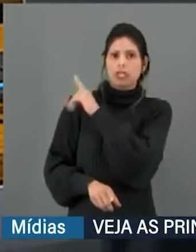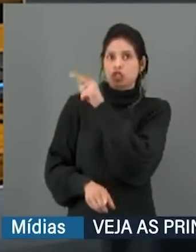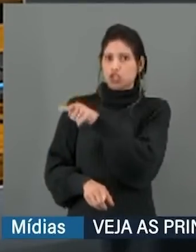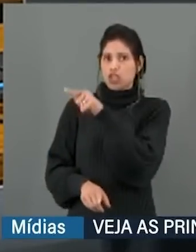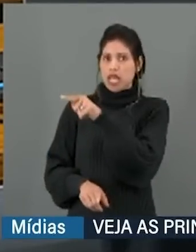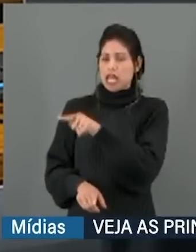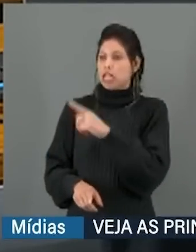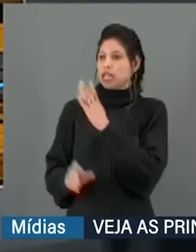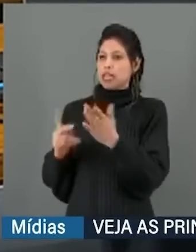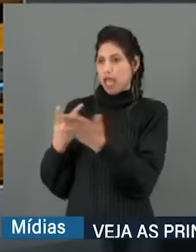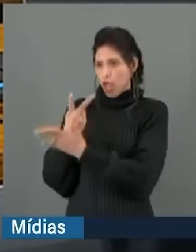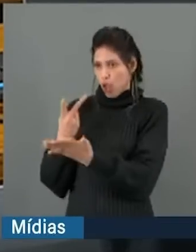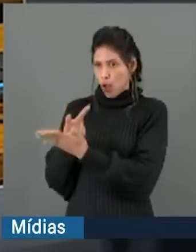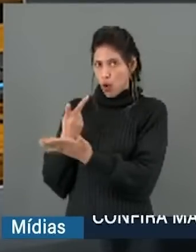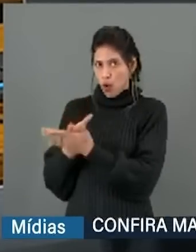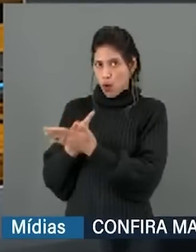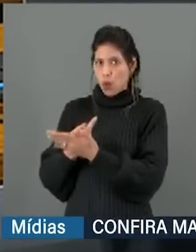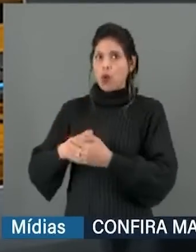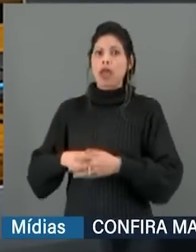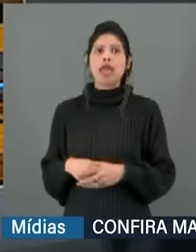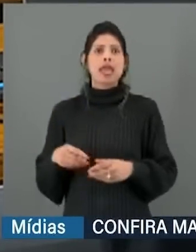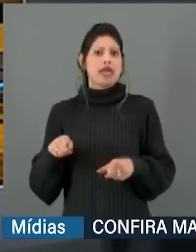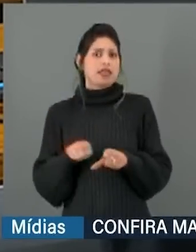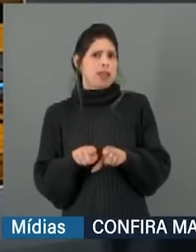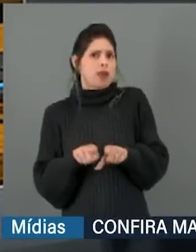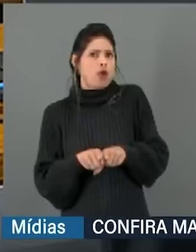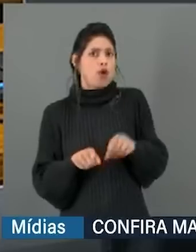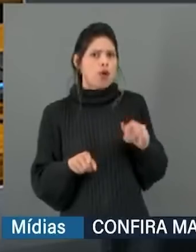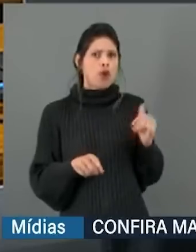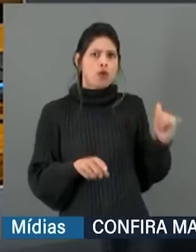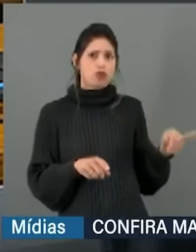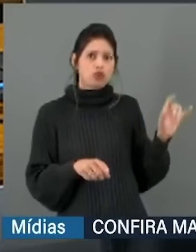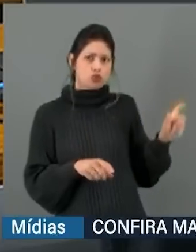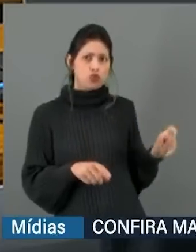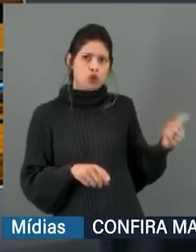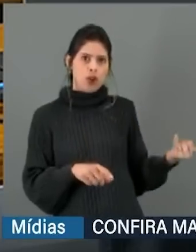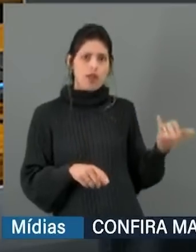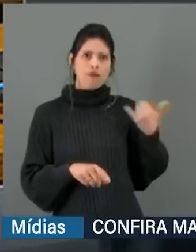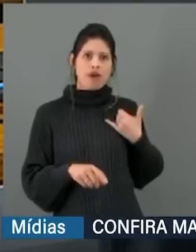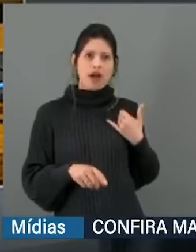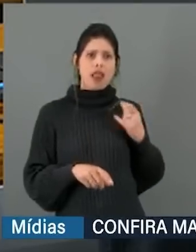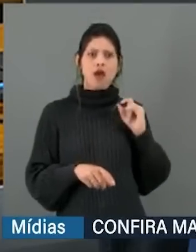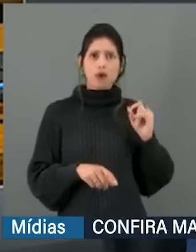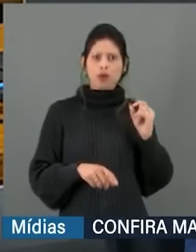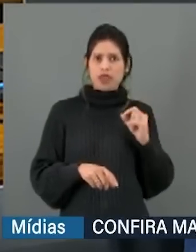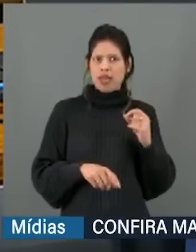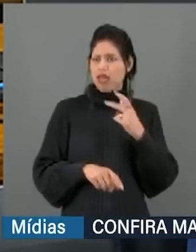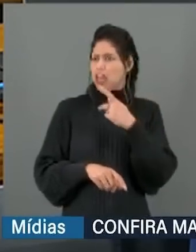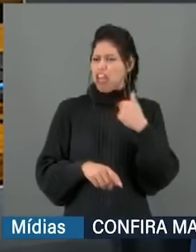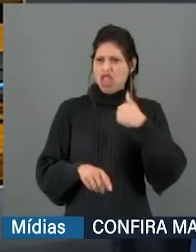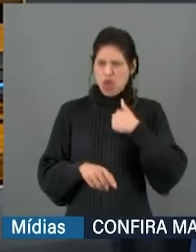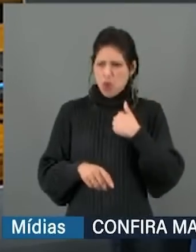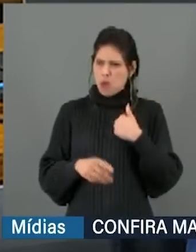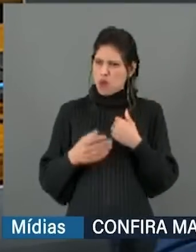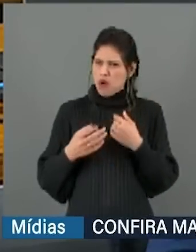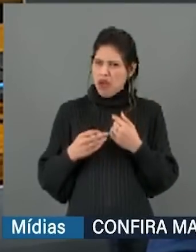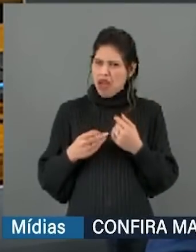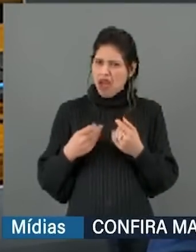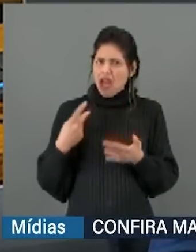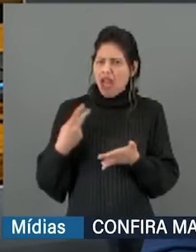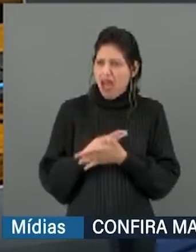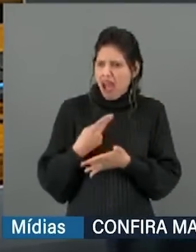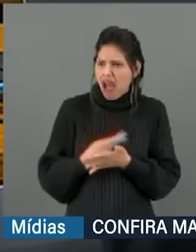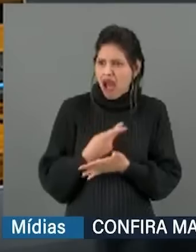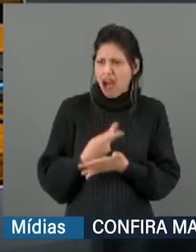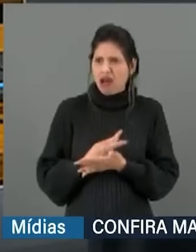escutei de um deputado aqui, que é pastor também, dizendo que nós não seríamos solidários. Solidar com coisa errada, eu não vou ser solidário. Jamais